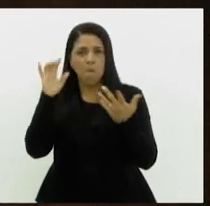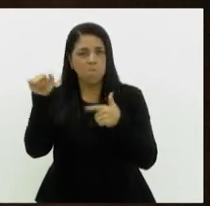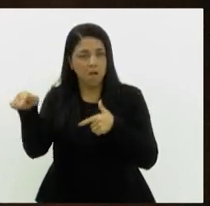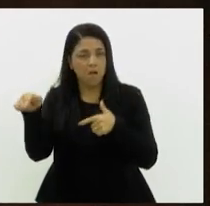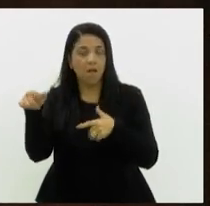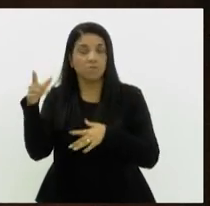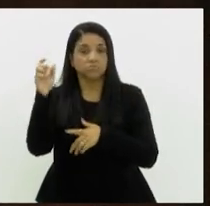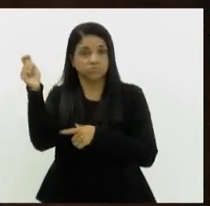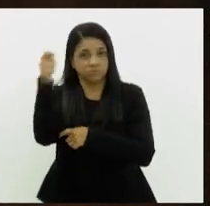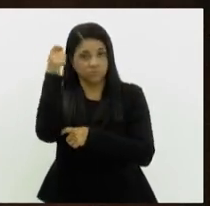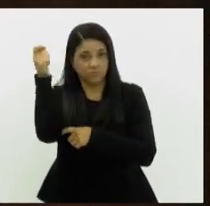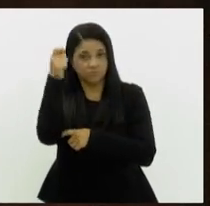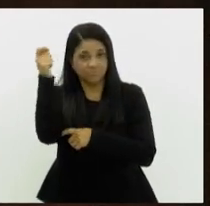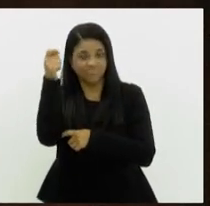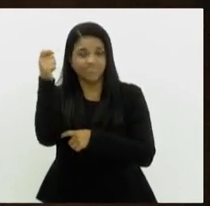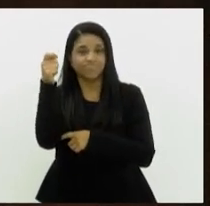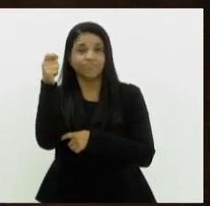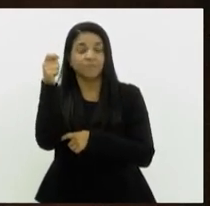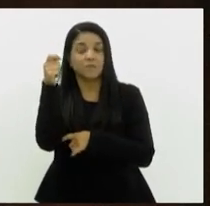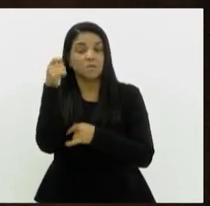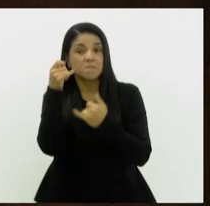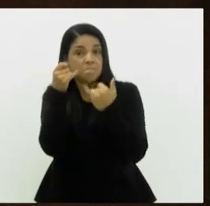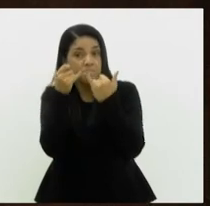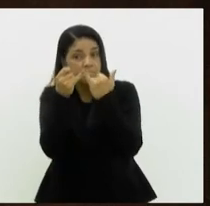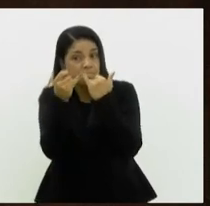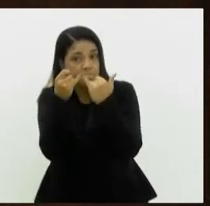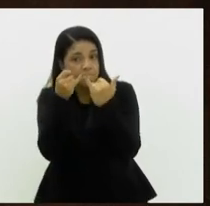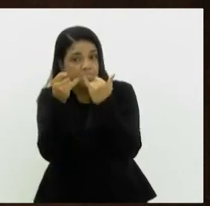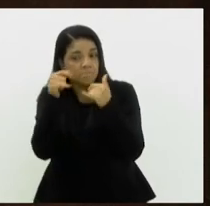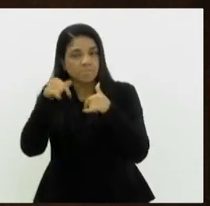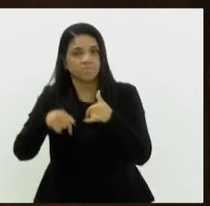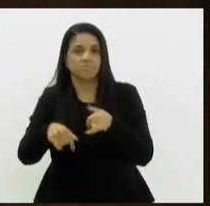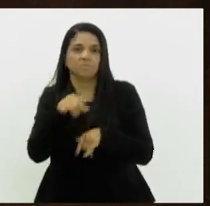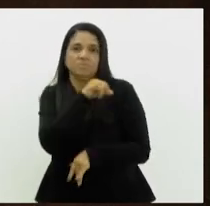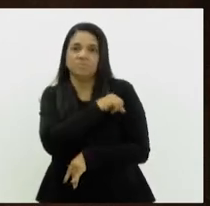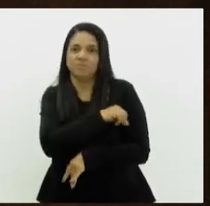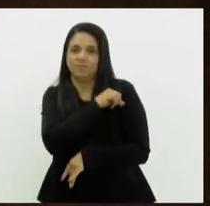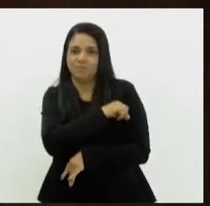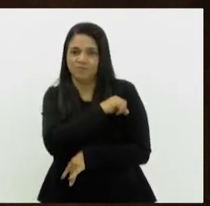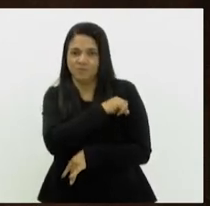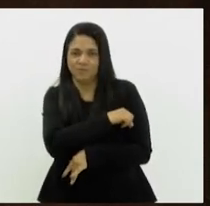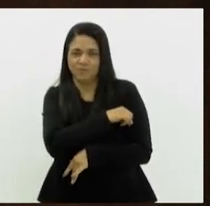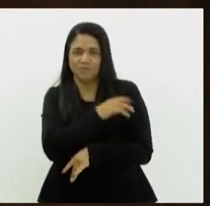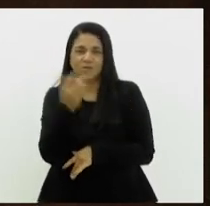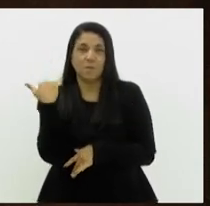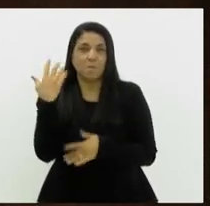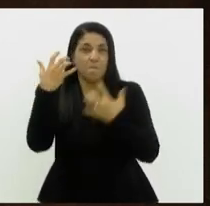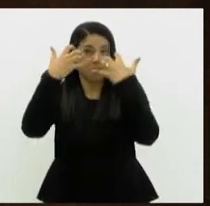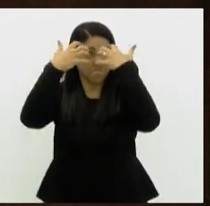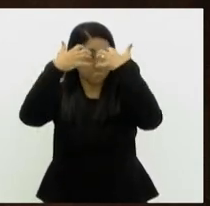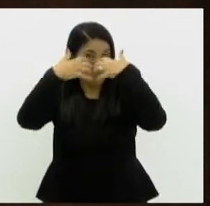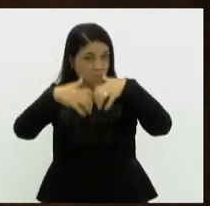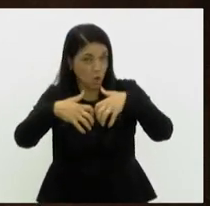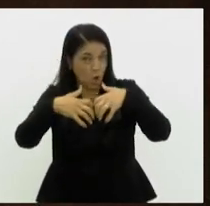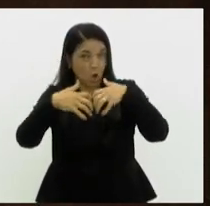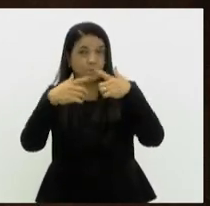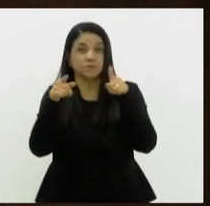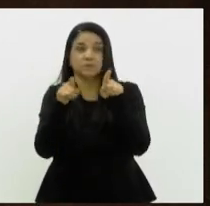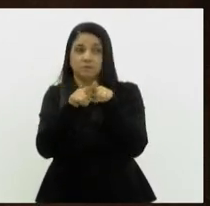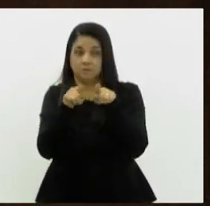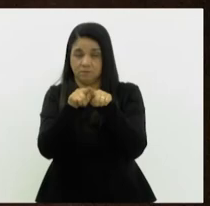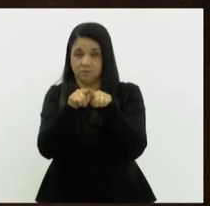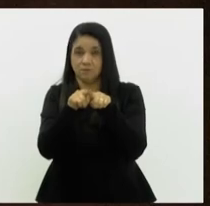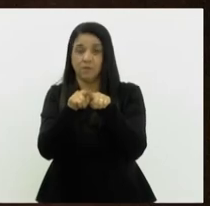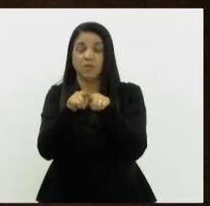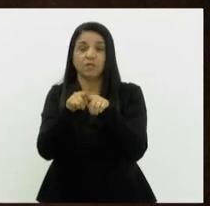abatido de maneira semelhante com a gente aqui no estado do Rio de Janeiro. Mais recentemente foi Petrópolis, mas já foi toda a